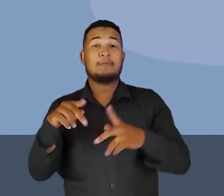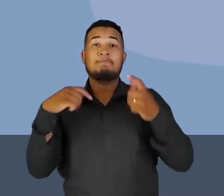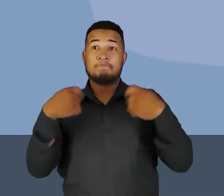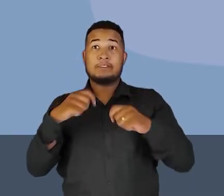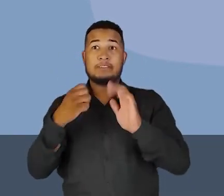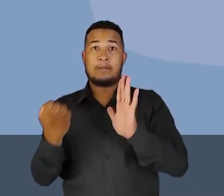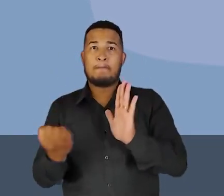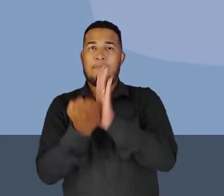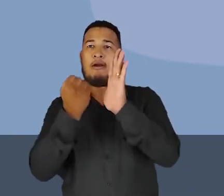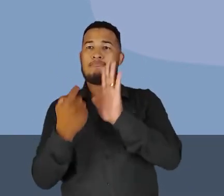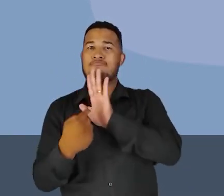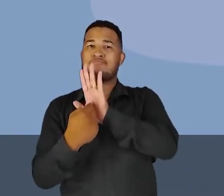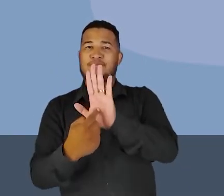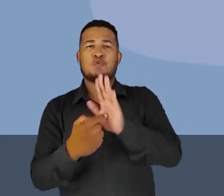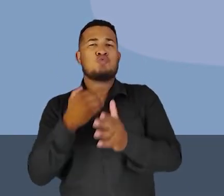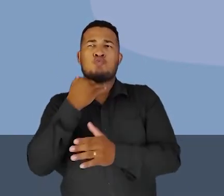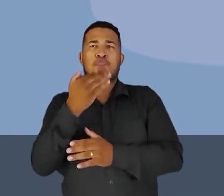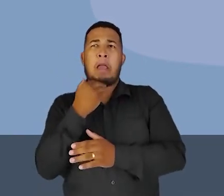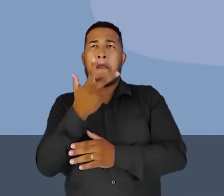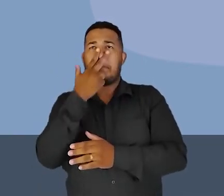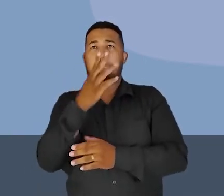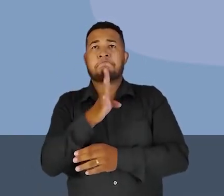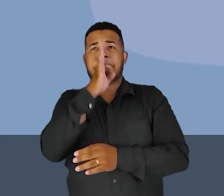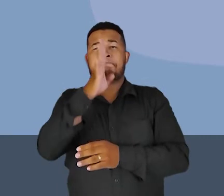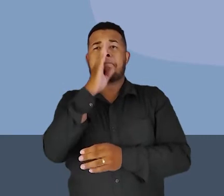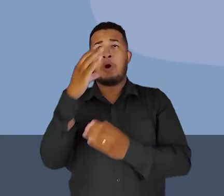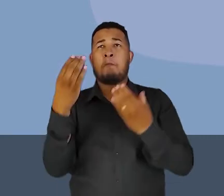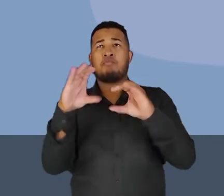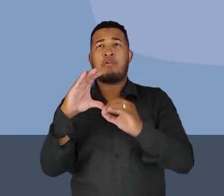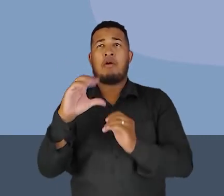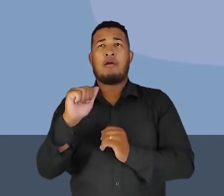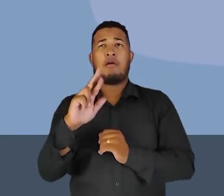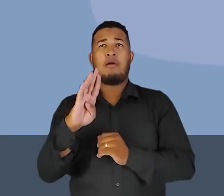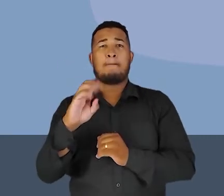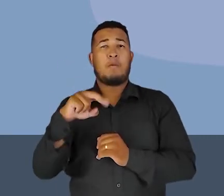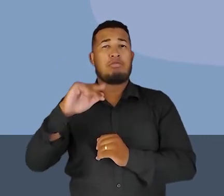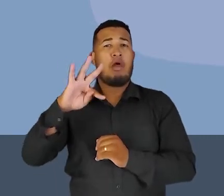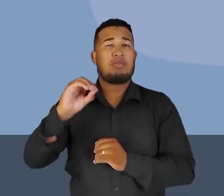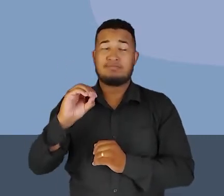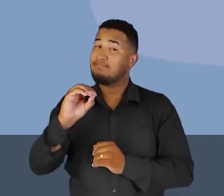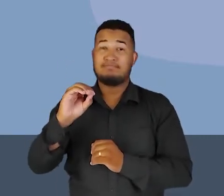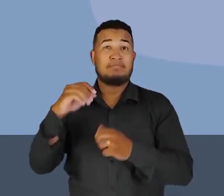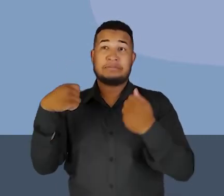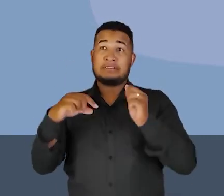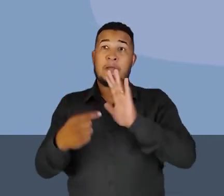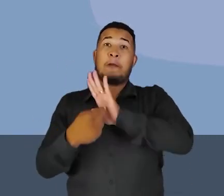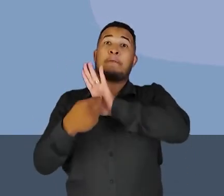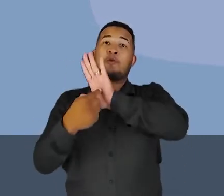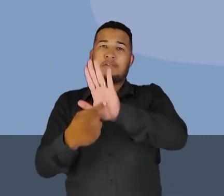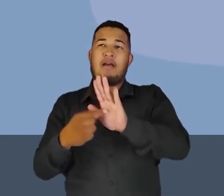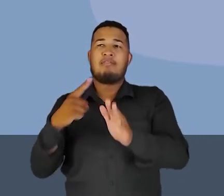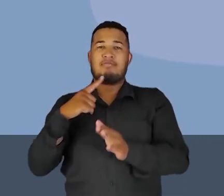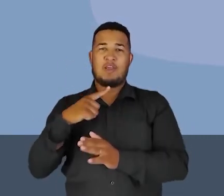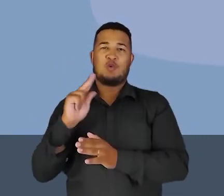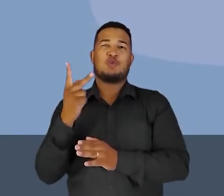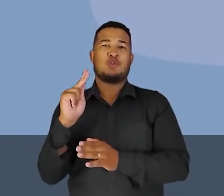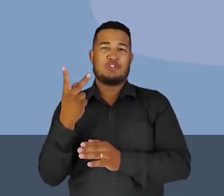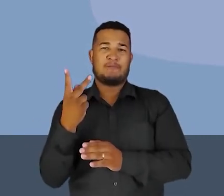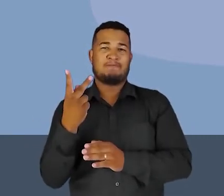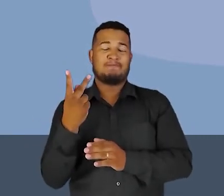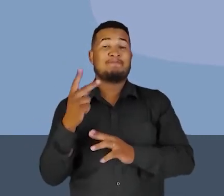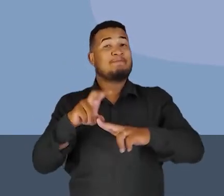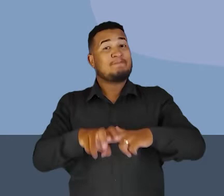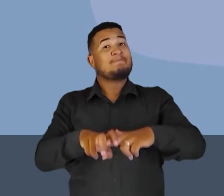essa indicação. Eu não posso só colocar carbonato de sódio. Eu tenho que indicar que ele tem esse hidrogênio e, por